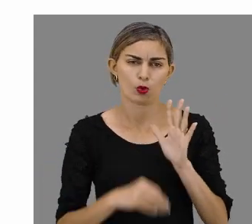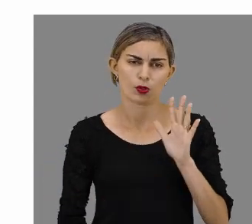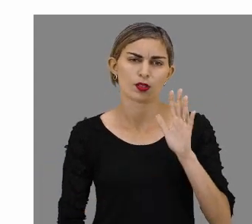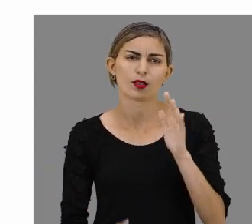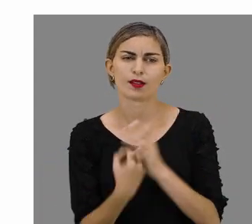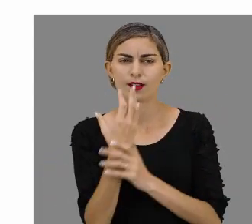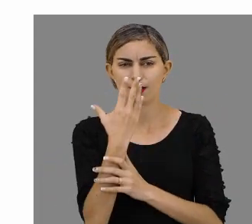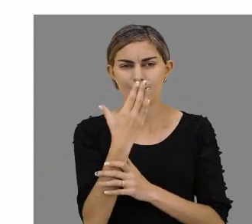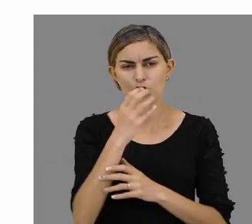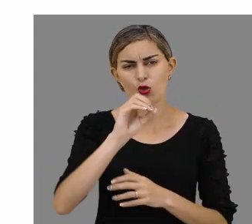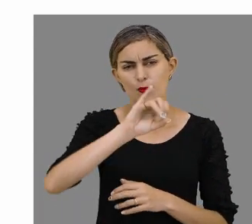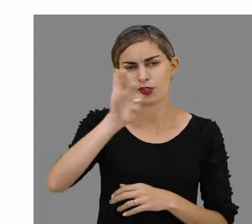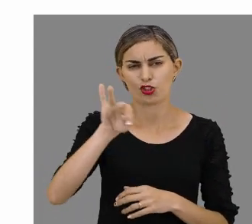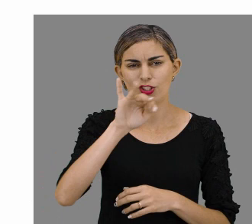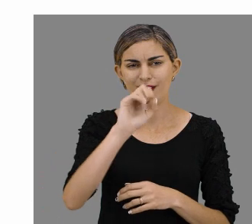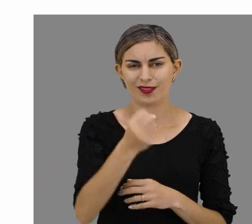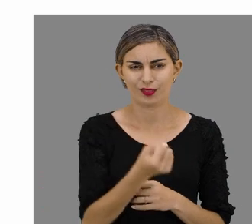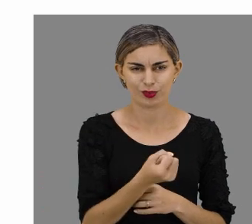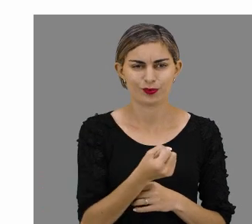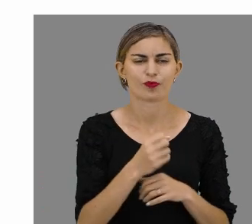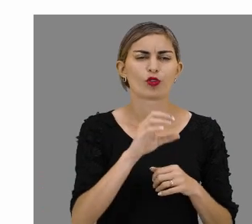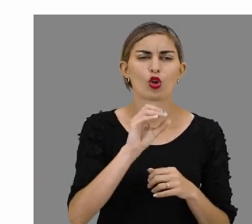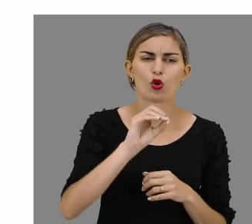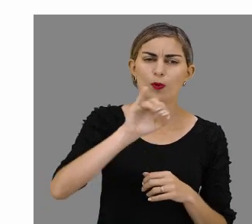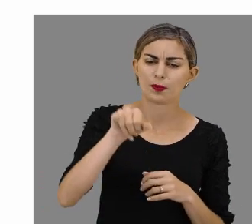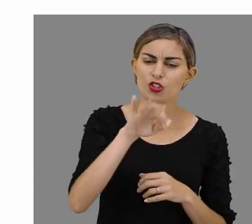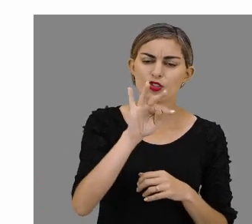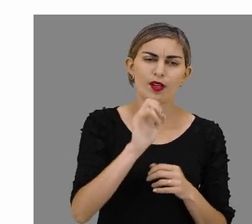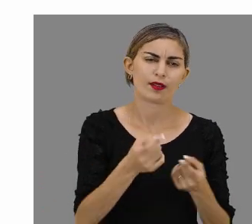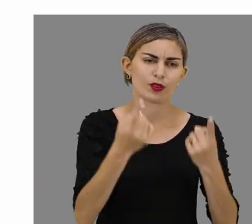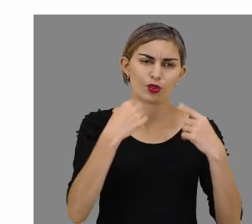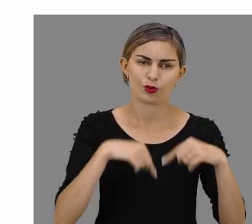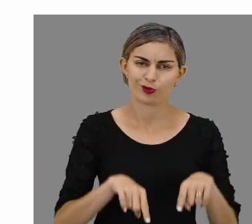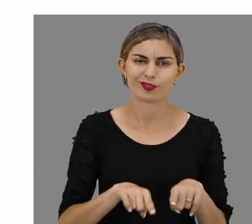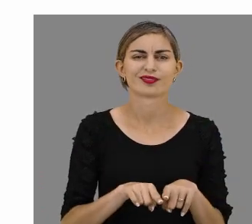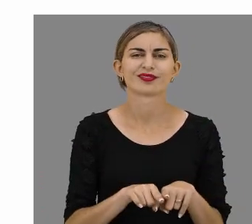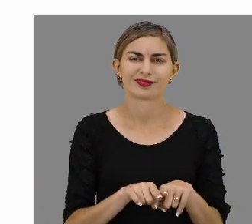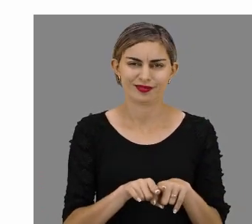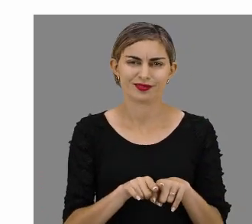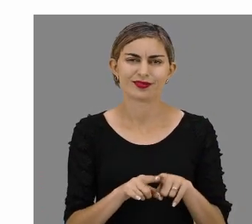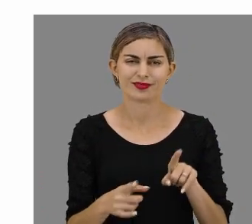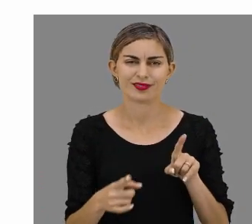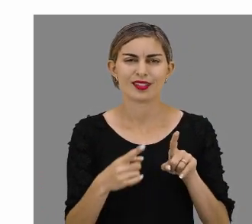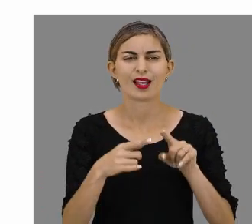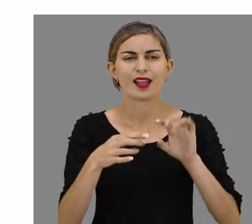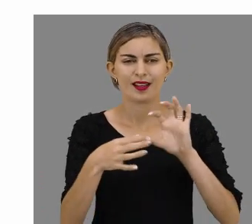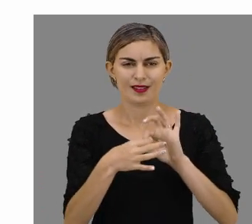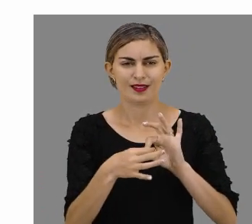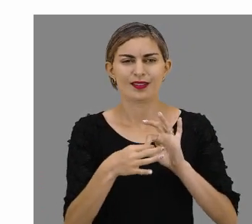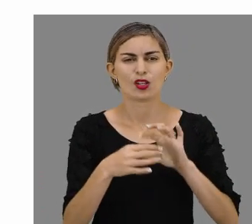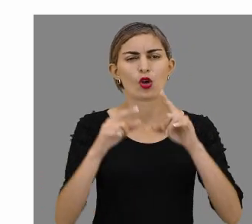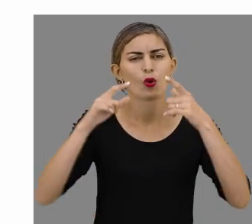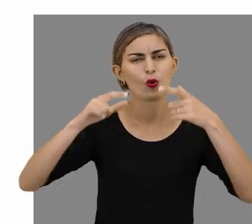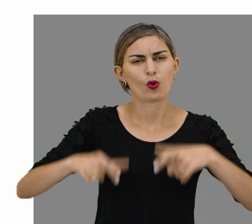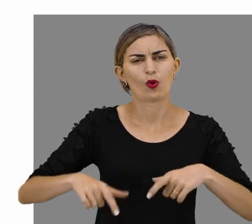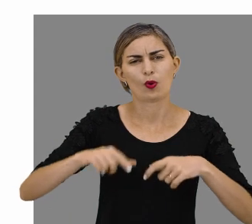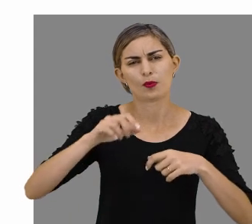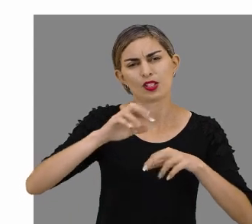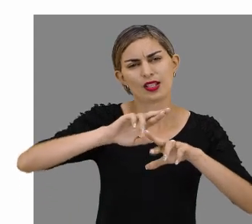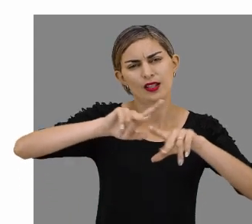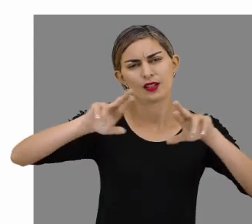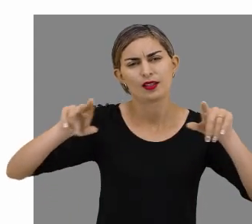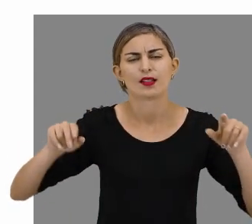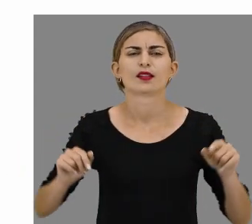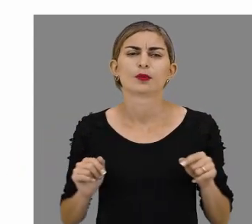modelo para a criação de objetos. O objeto é a instanciação de uma classe. O objeto